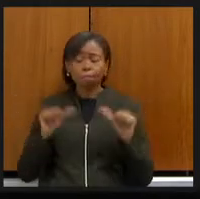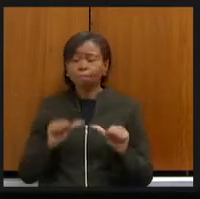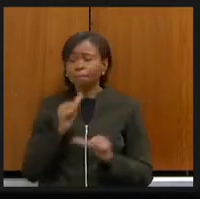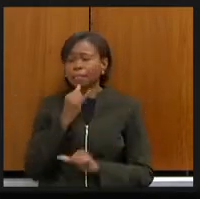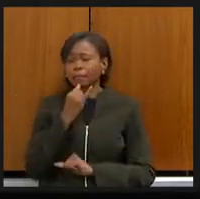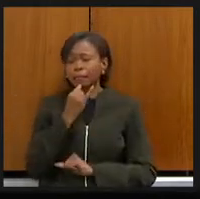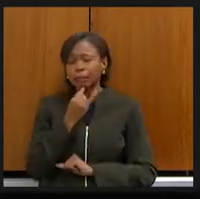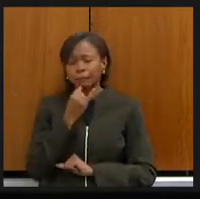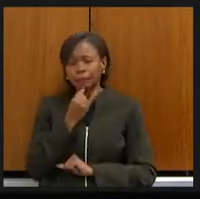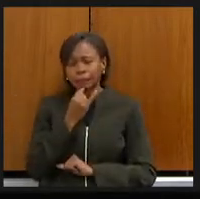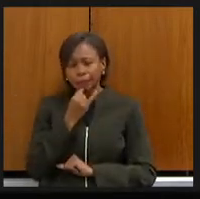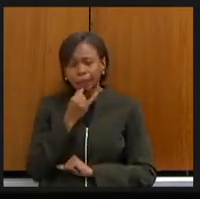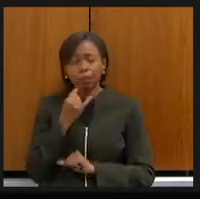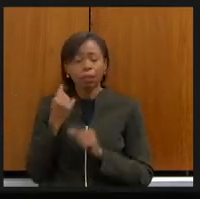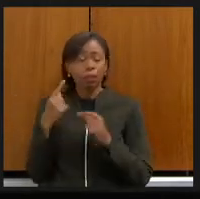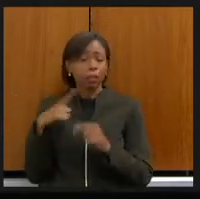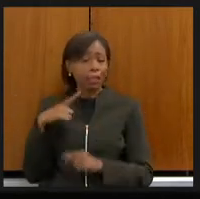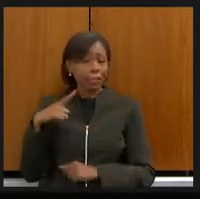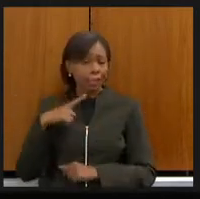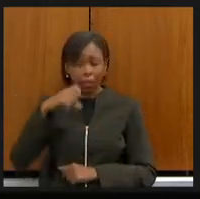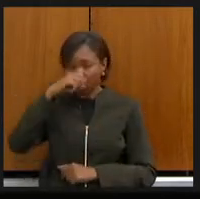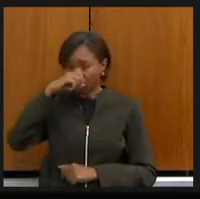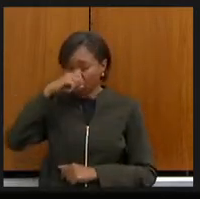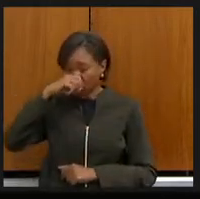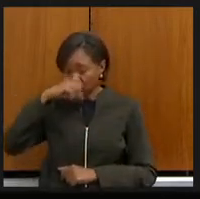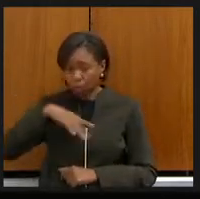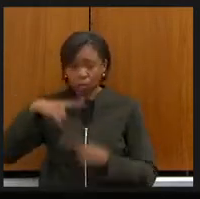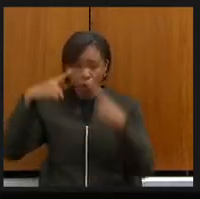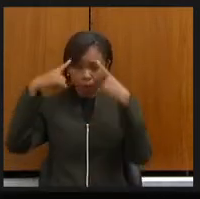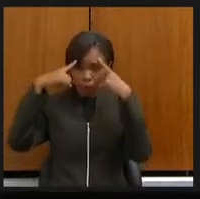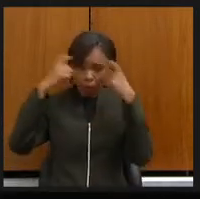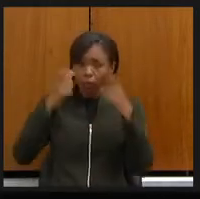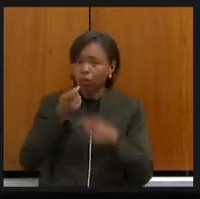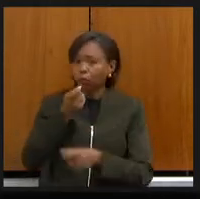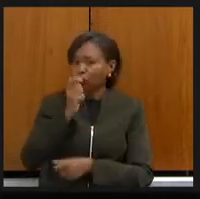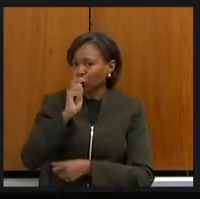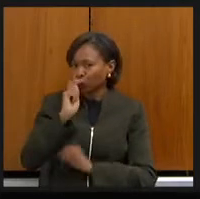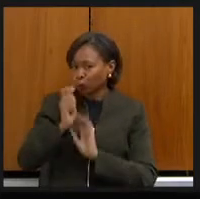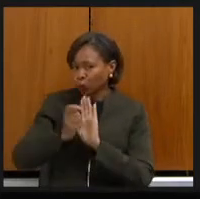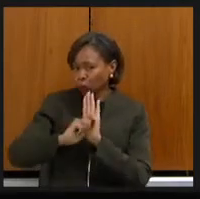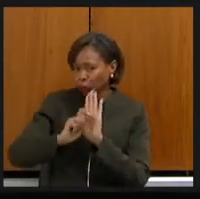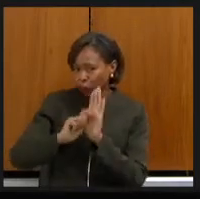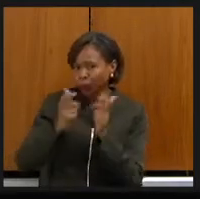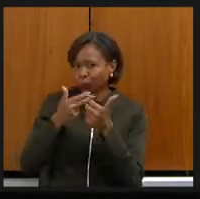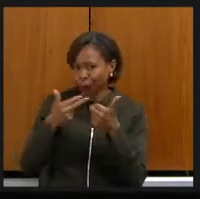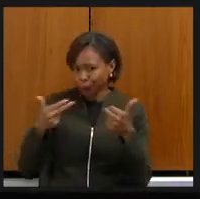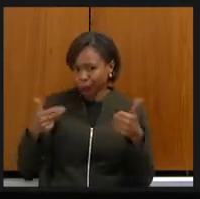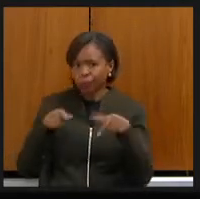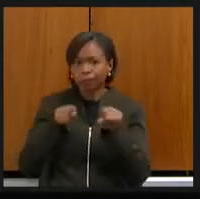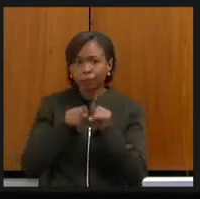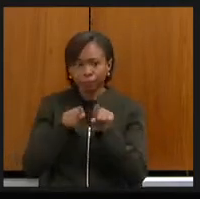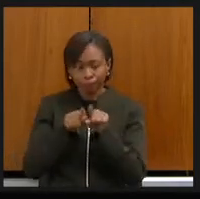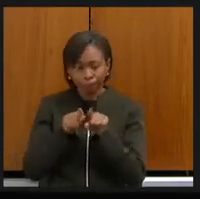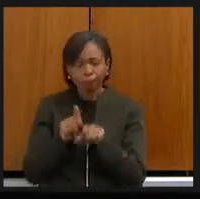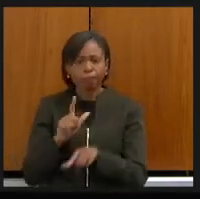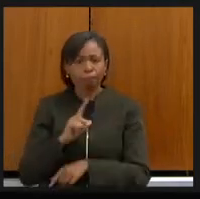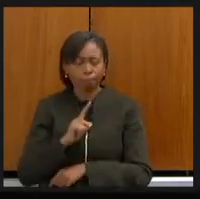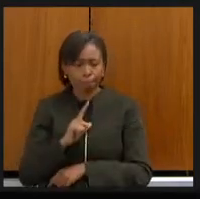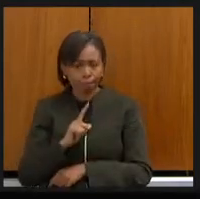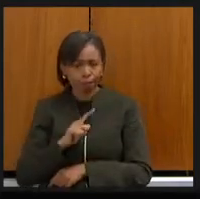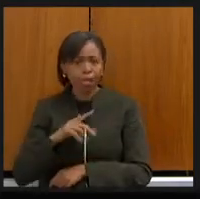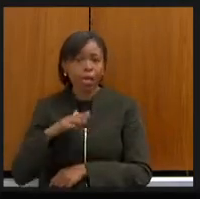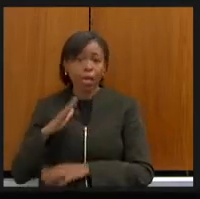triste a violência e drogas né que a gente também que a gente